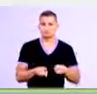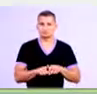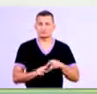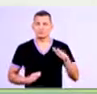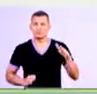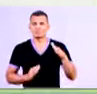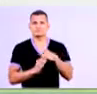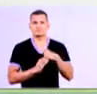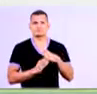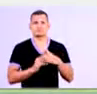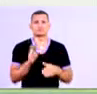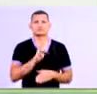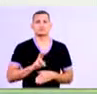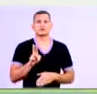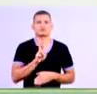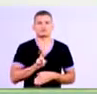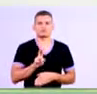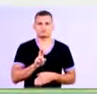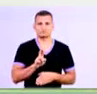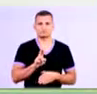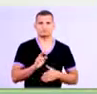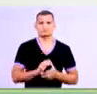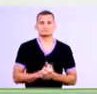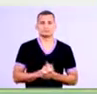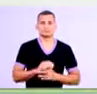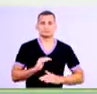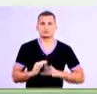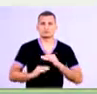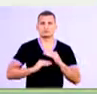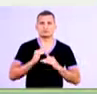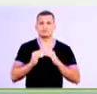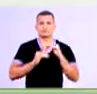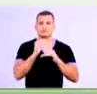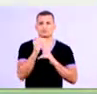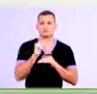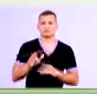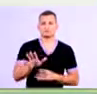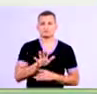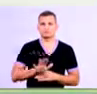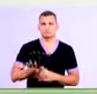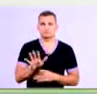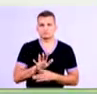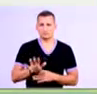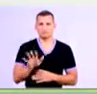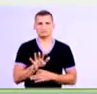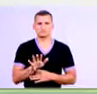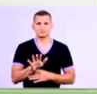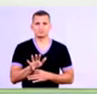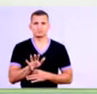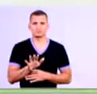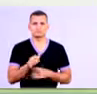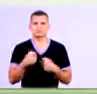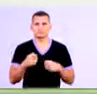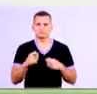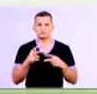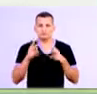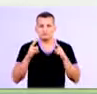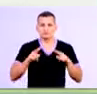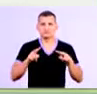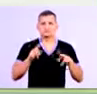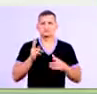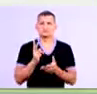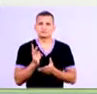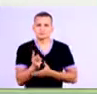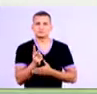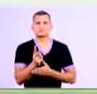dos usuários finais. O desenvolvimento dessas interfaces visam sempre as tarefas dos